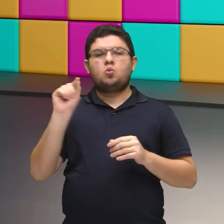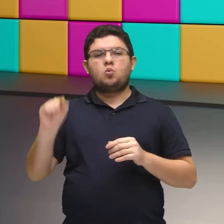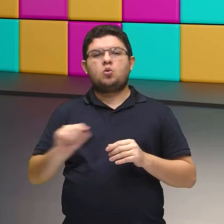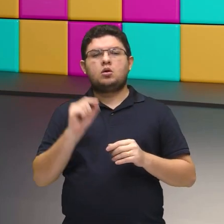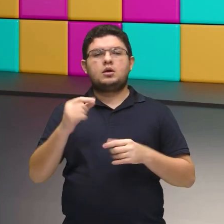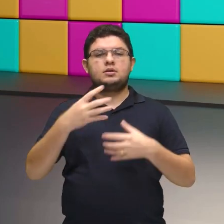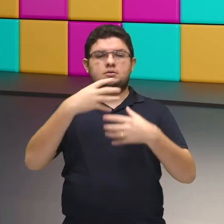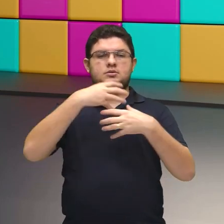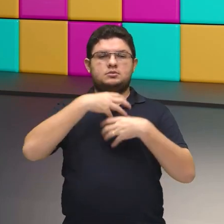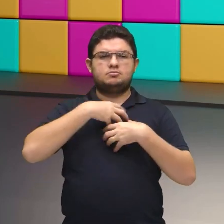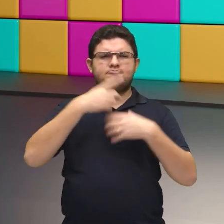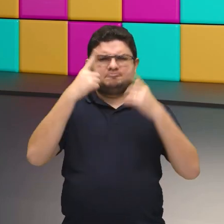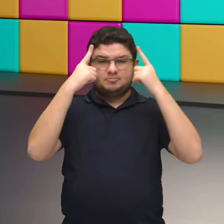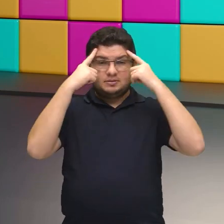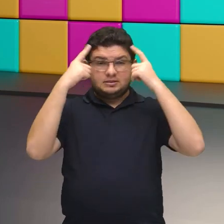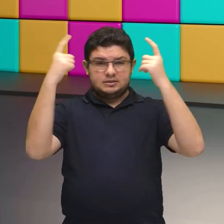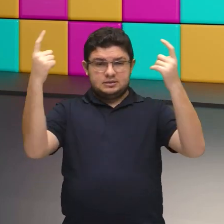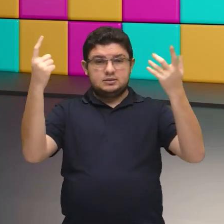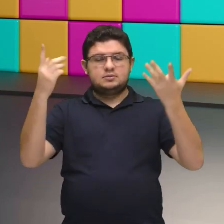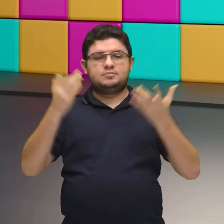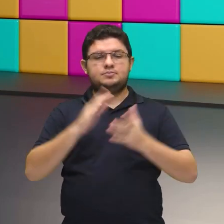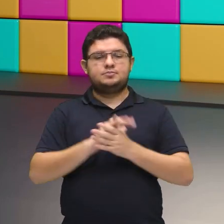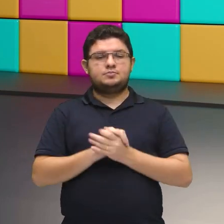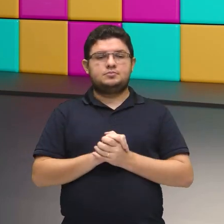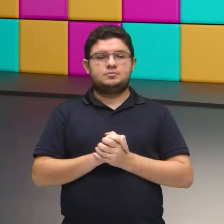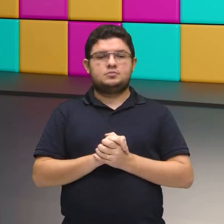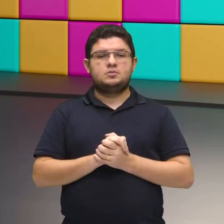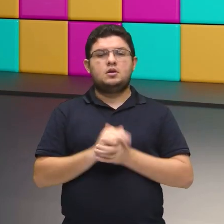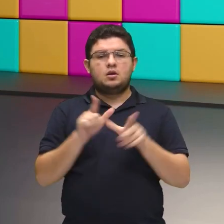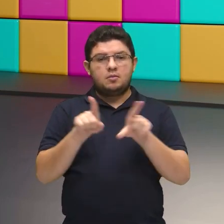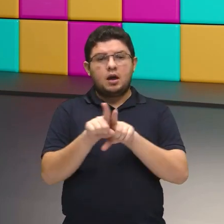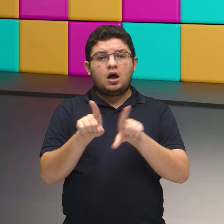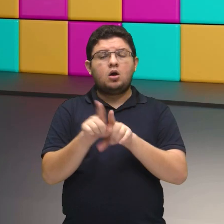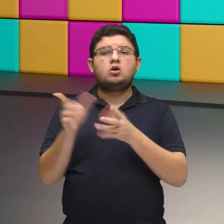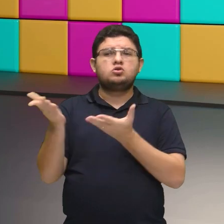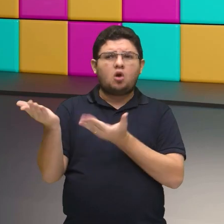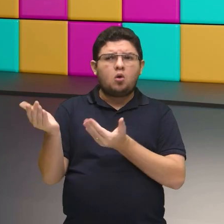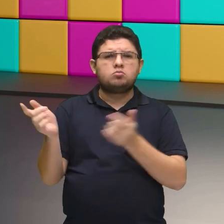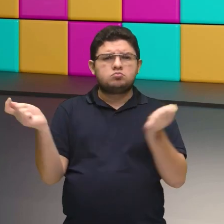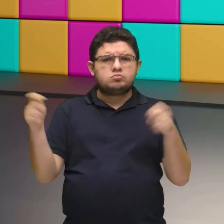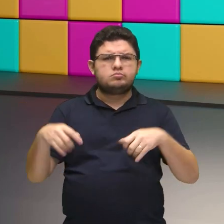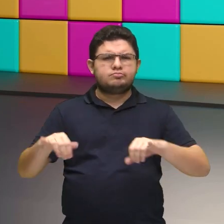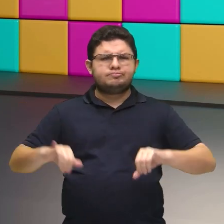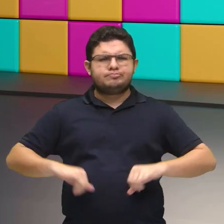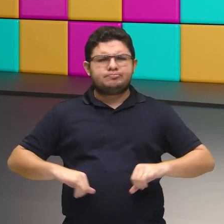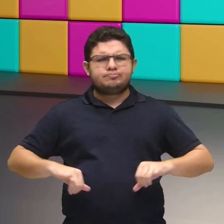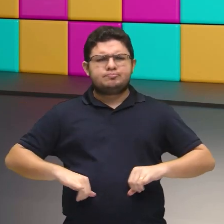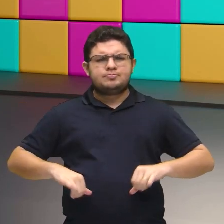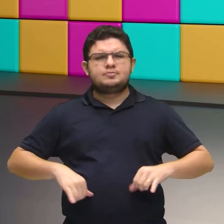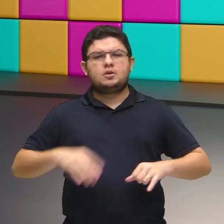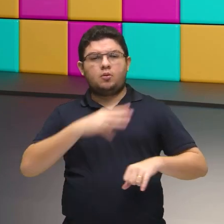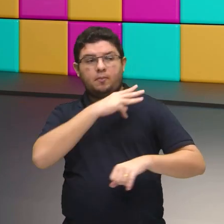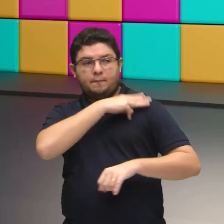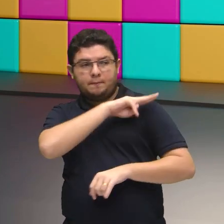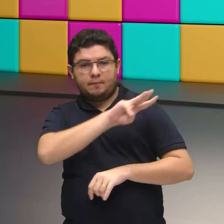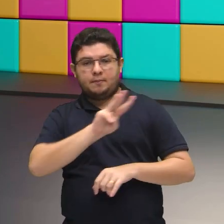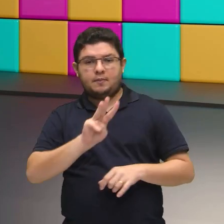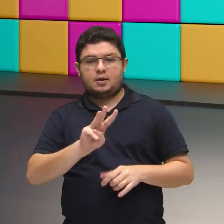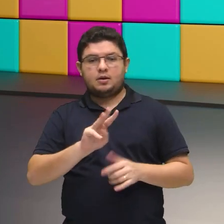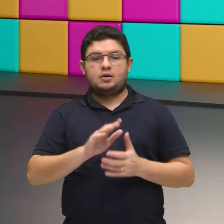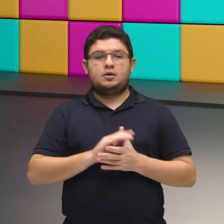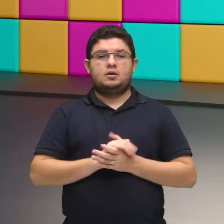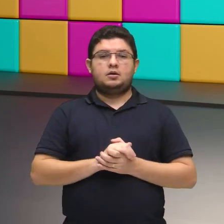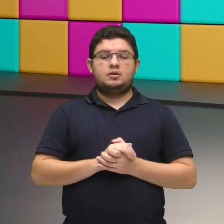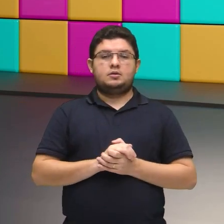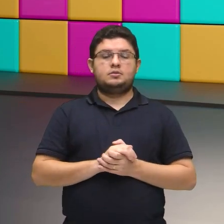adolescente, tá bom? Até os jovens também podem sofrer com isso, gente. do ensino médio, do EJA.